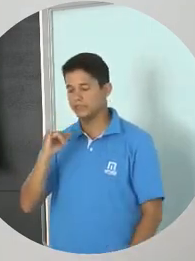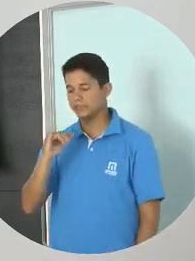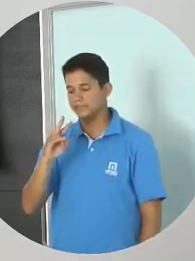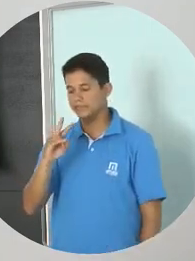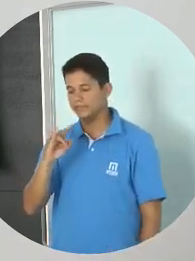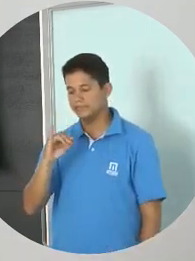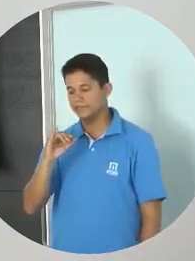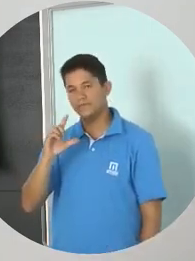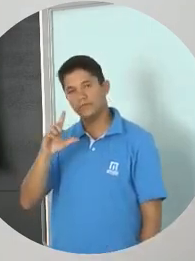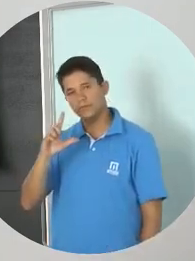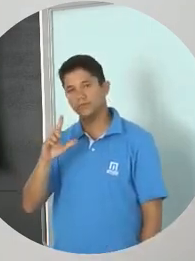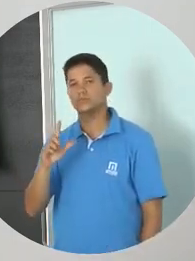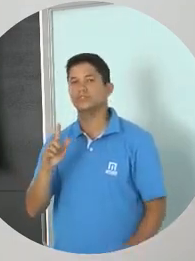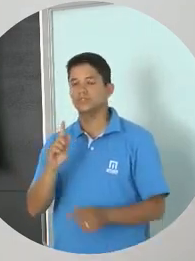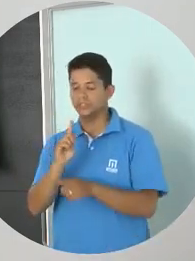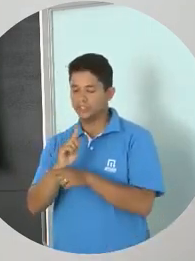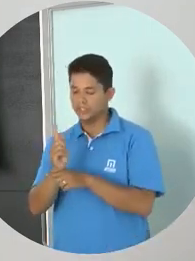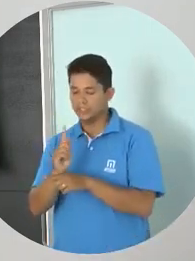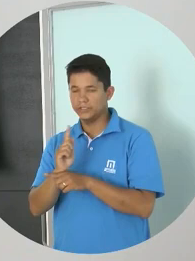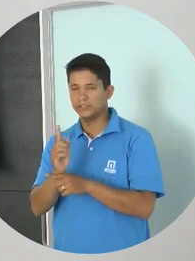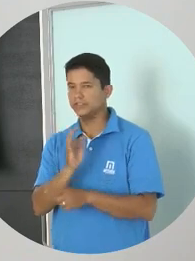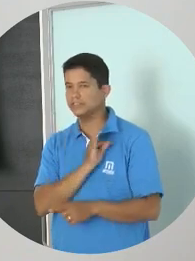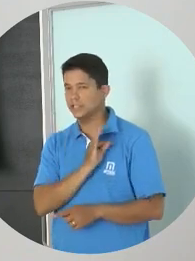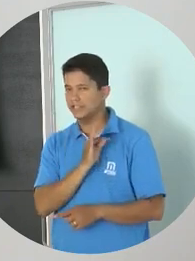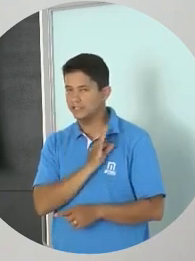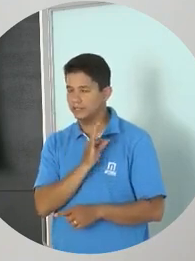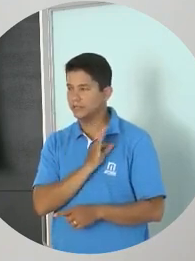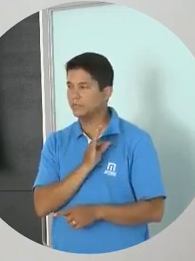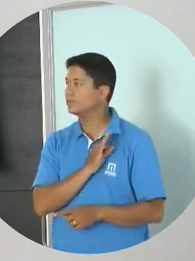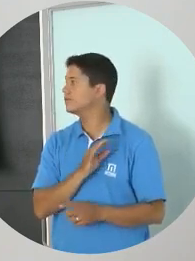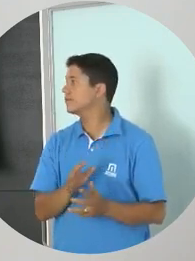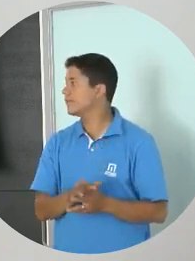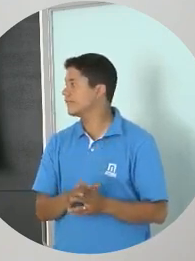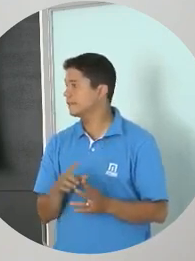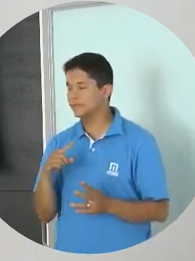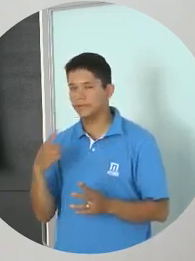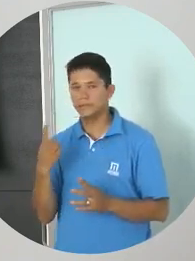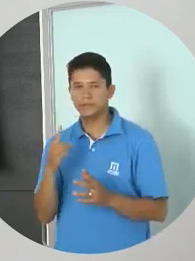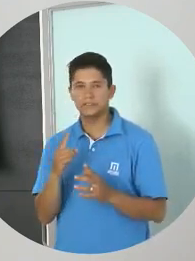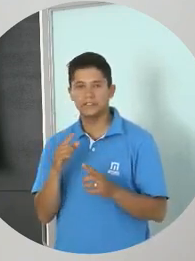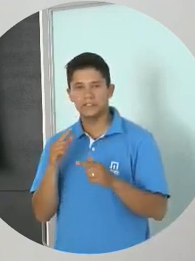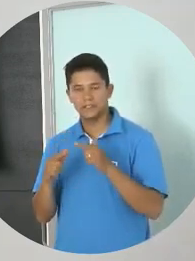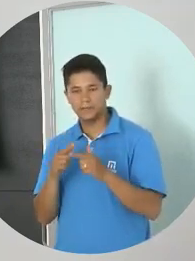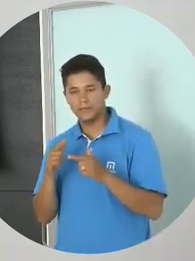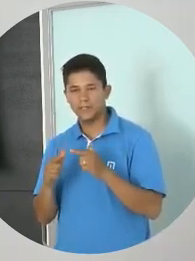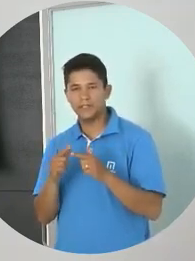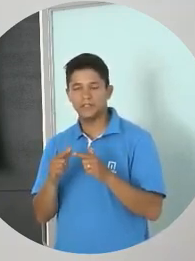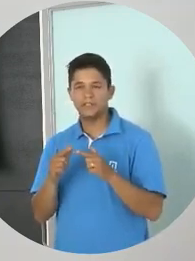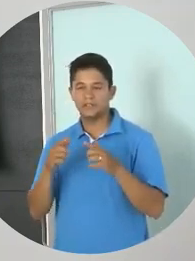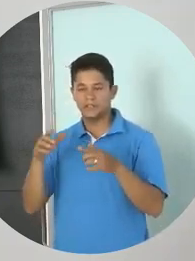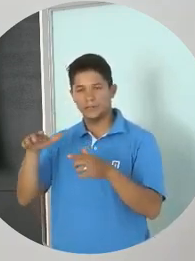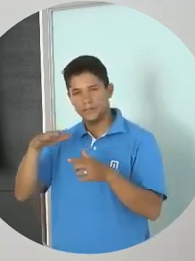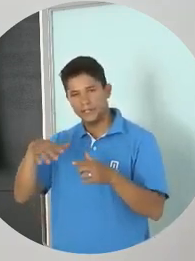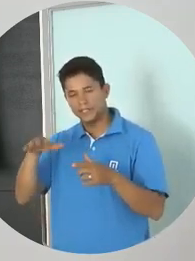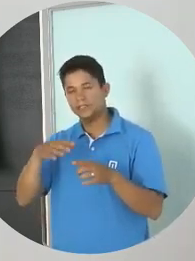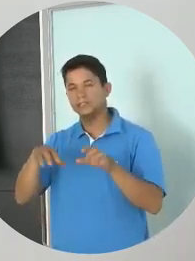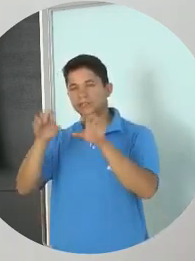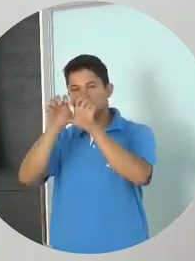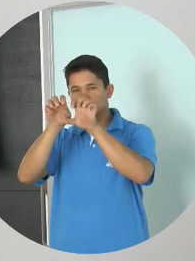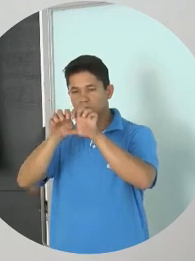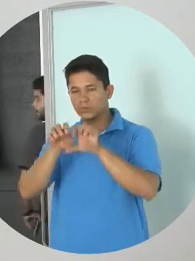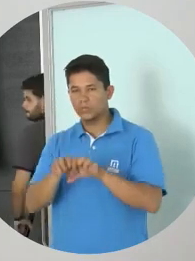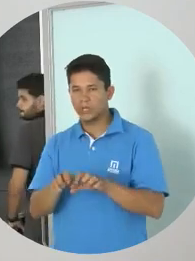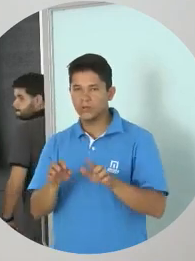GEMAIA e da Soegel. A gente acaba permeando entre o ambiente estrutural, geotécnico, a gente tem